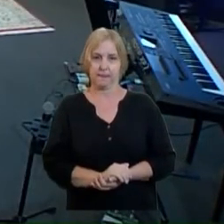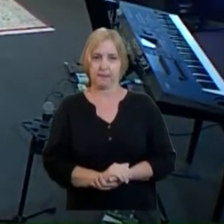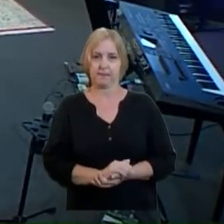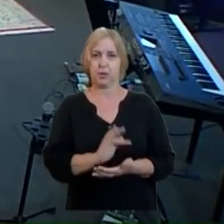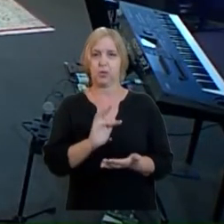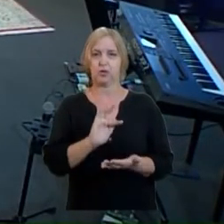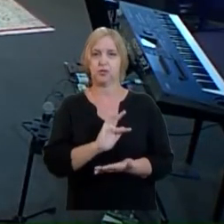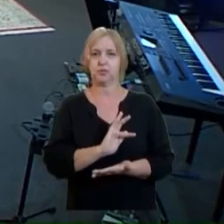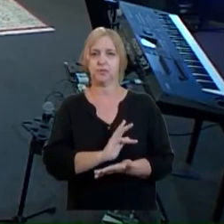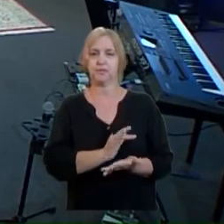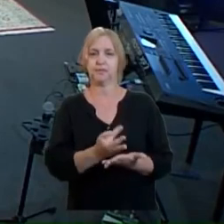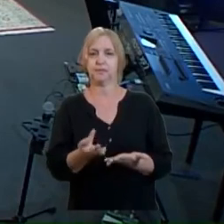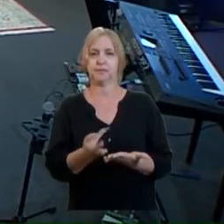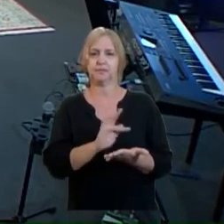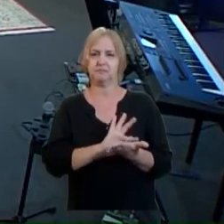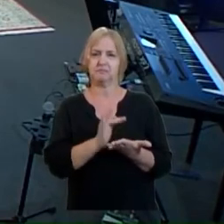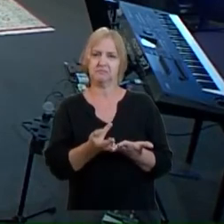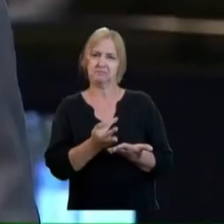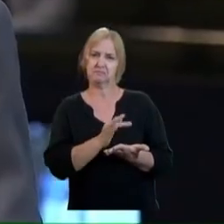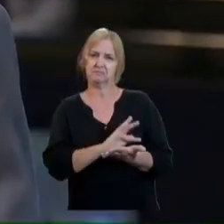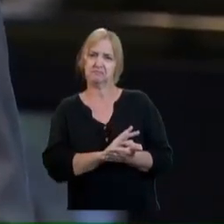Sabem sobre Deus.